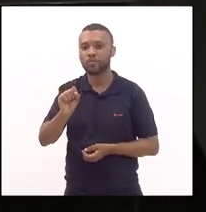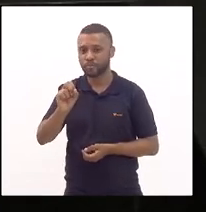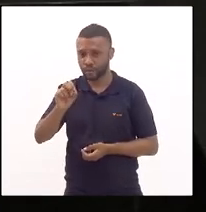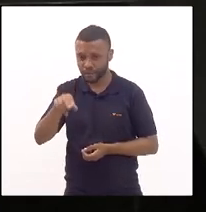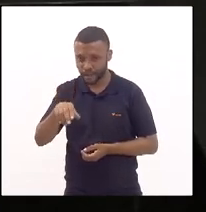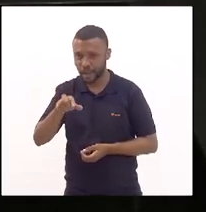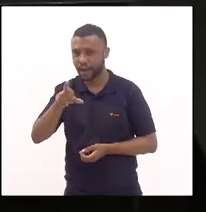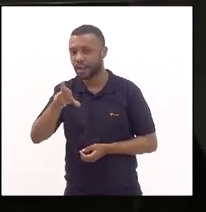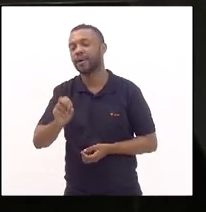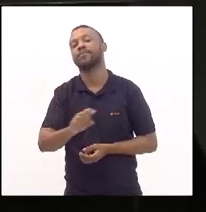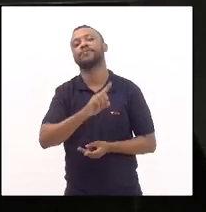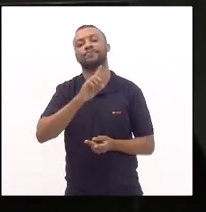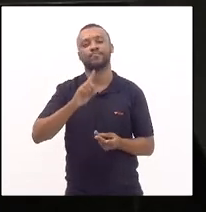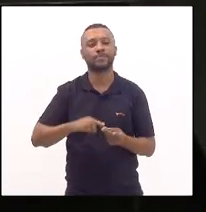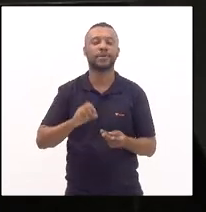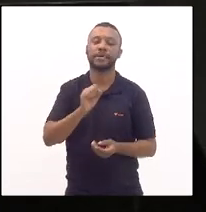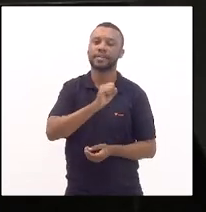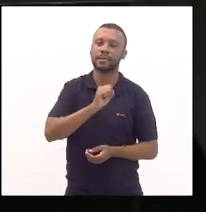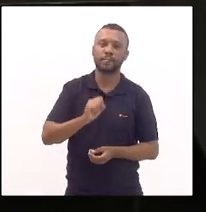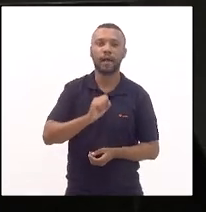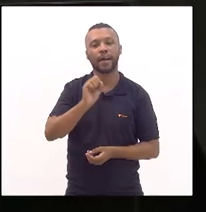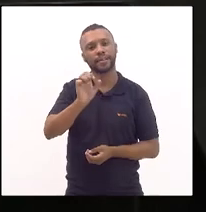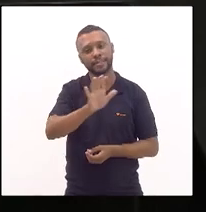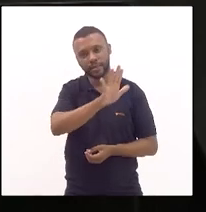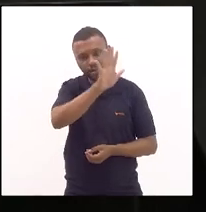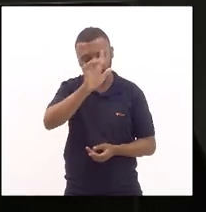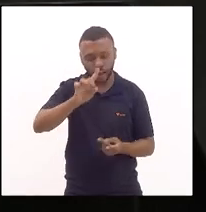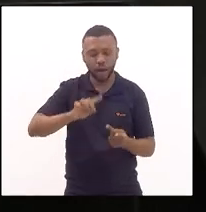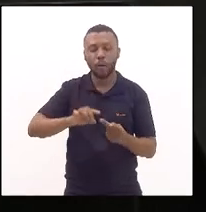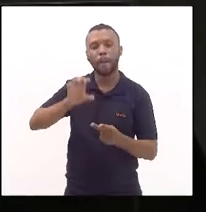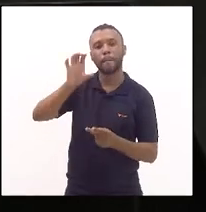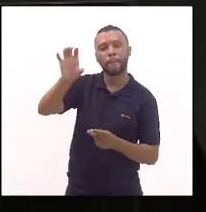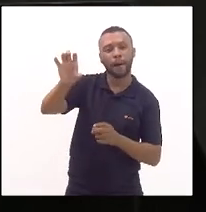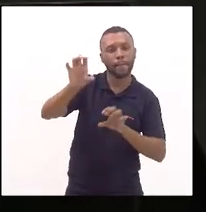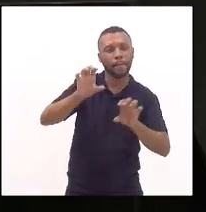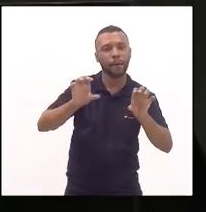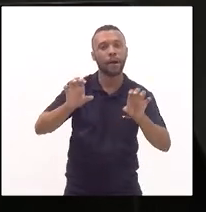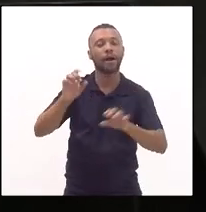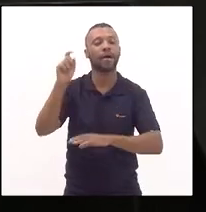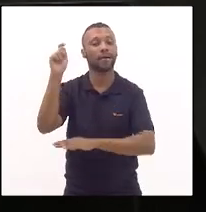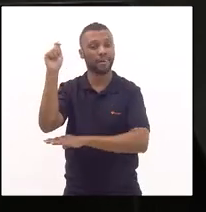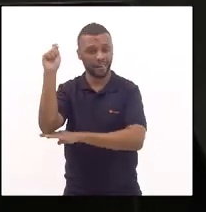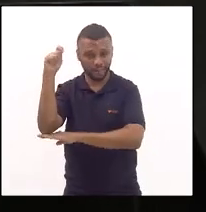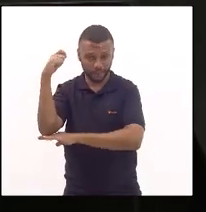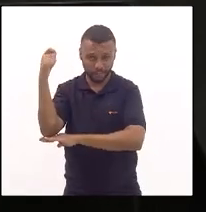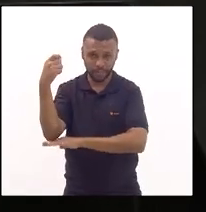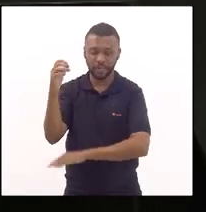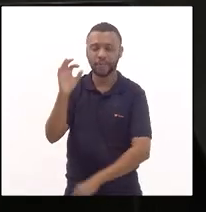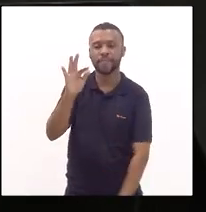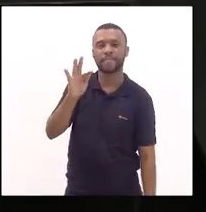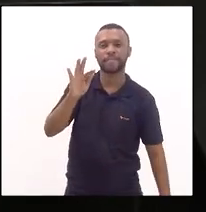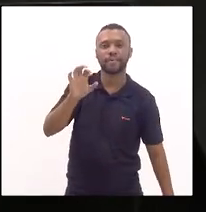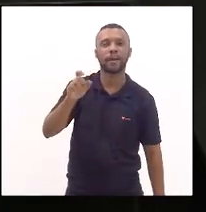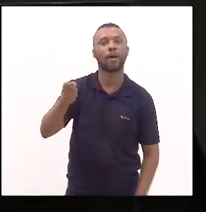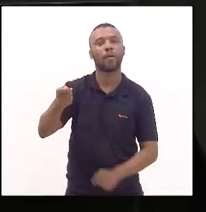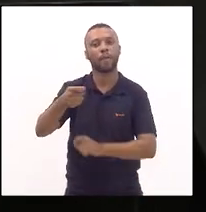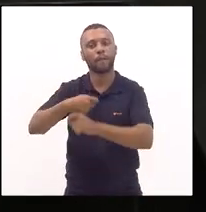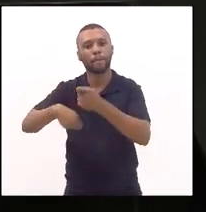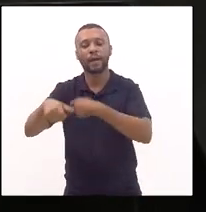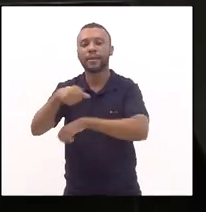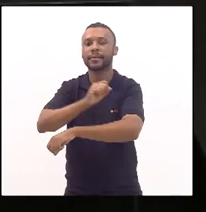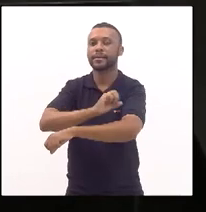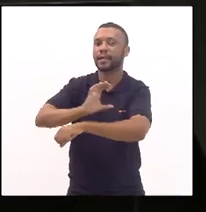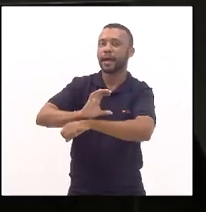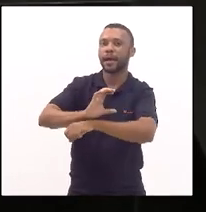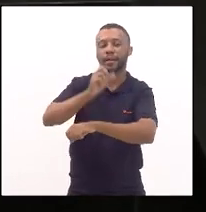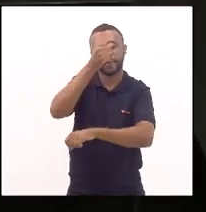do SEBRAE Nacional, SEBRAE Regional, FEComércio, SENAC, prefeituras de